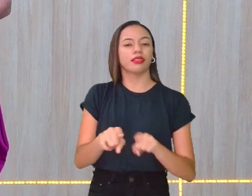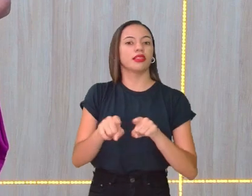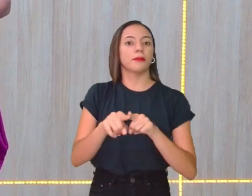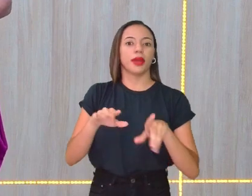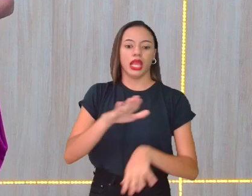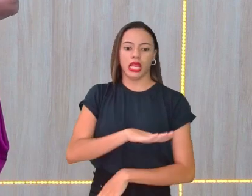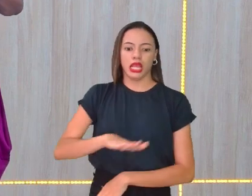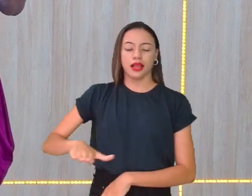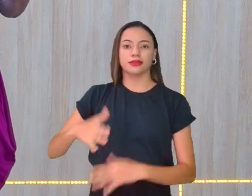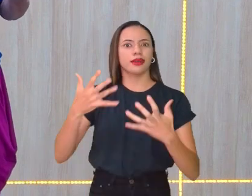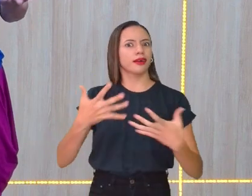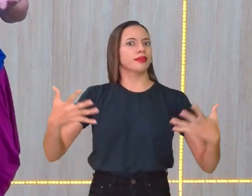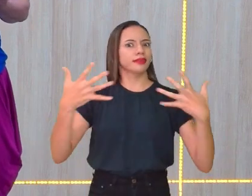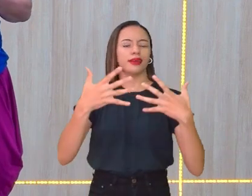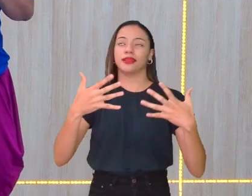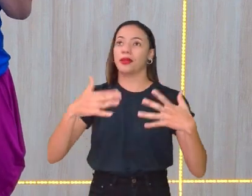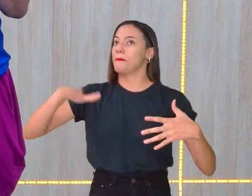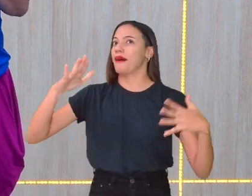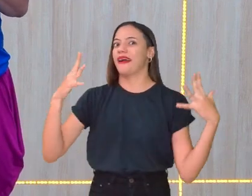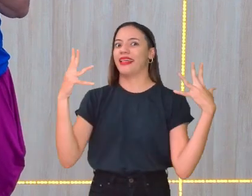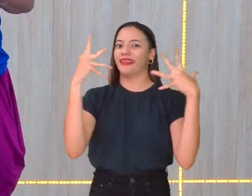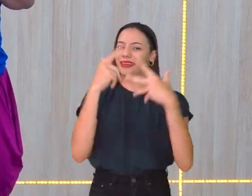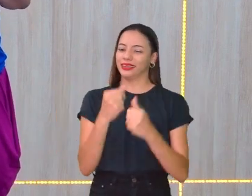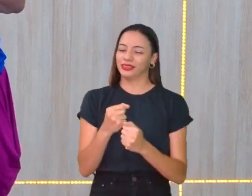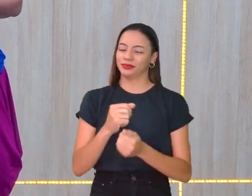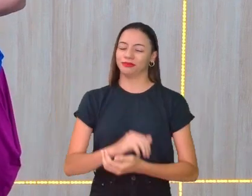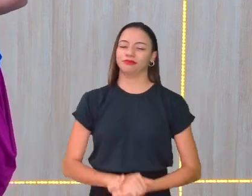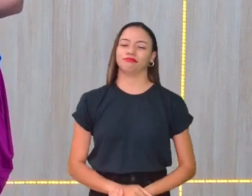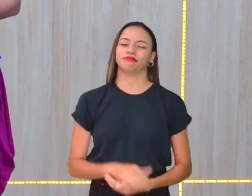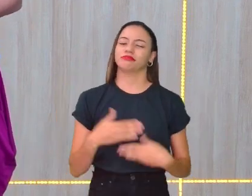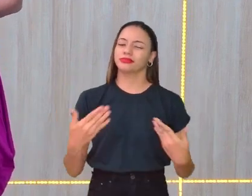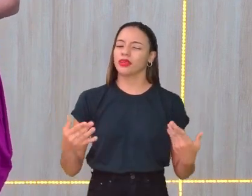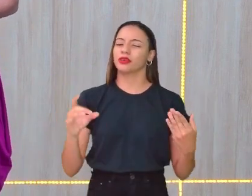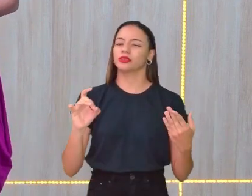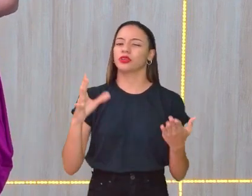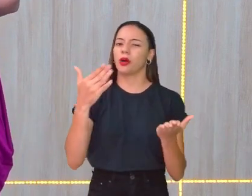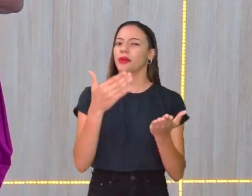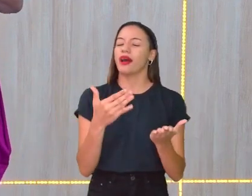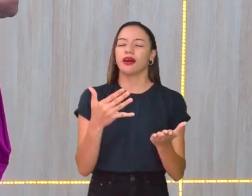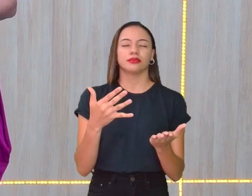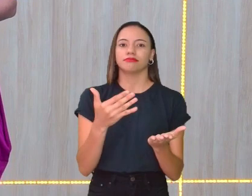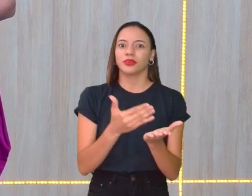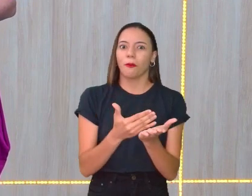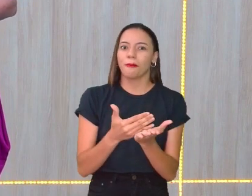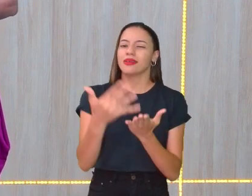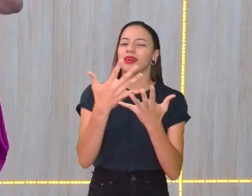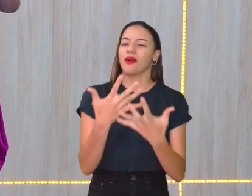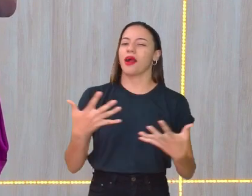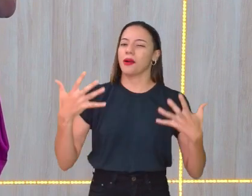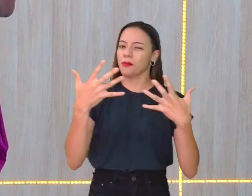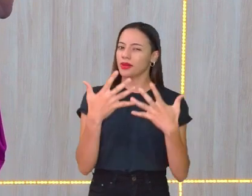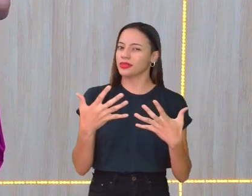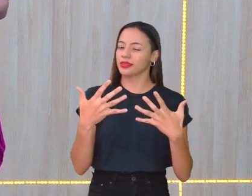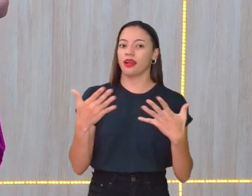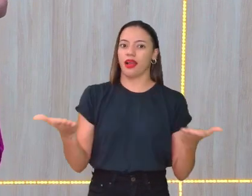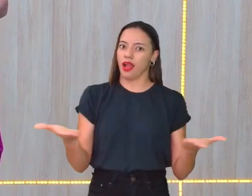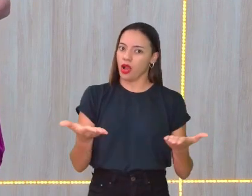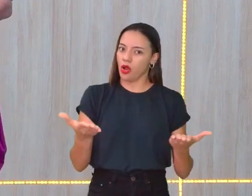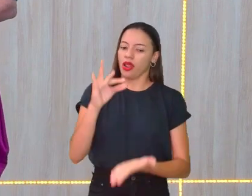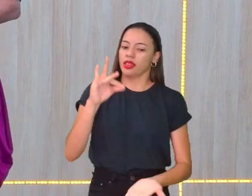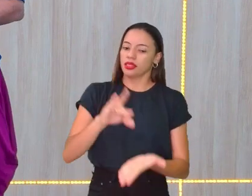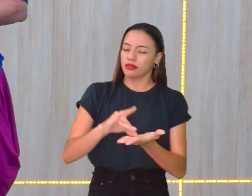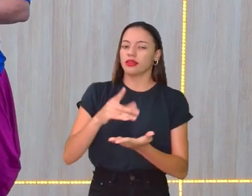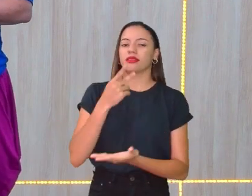linda ainda. Bom, foi só para a gente ter, para aquecer um pouquinho a música. Bora lá? Bora agora para falar um